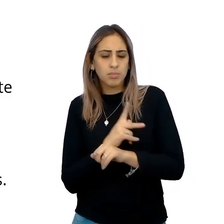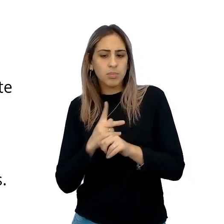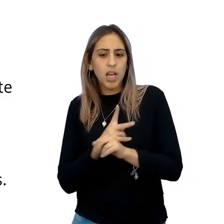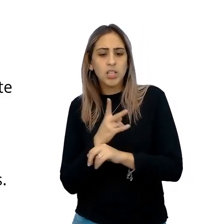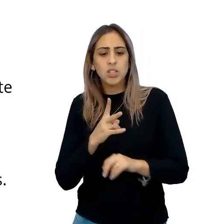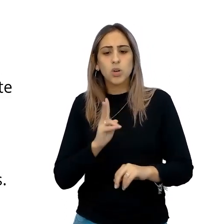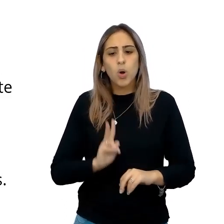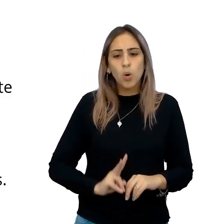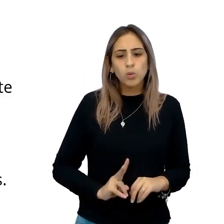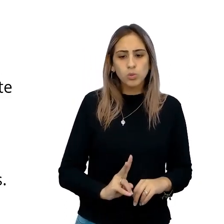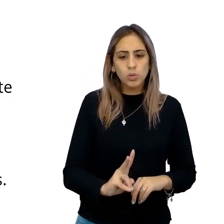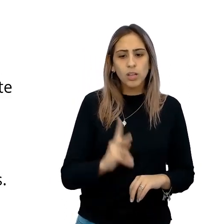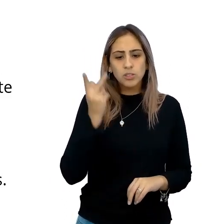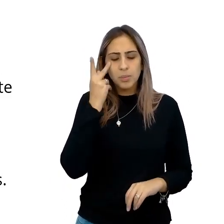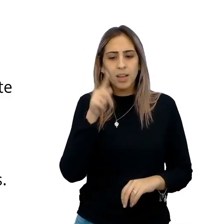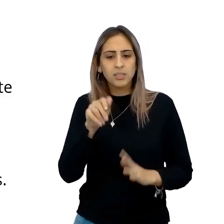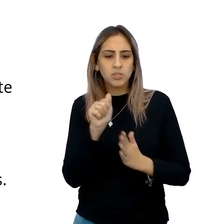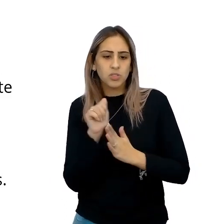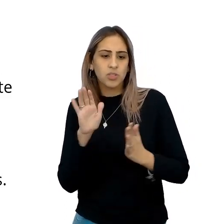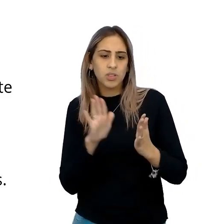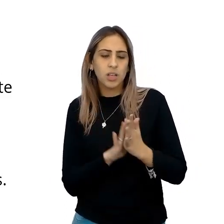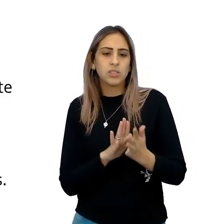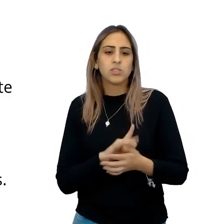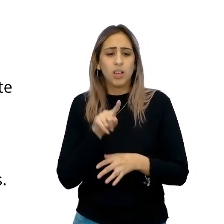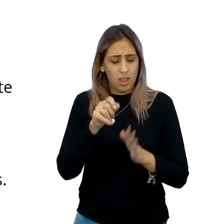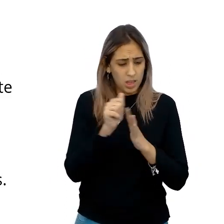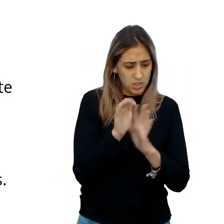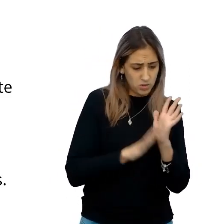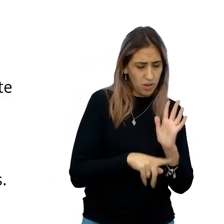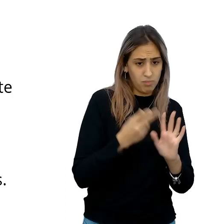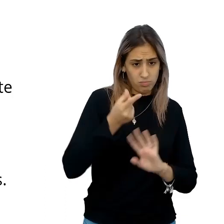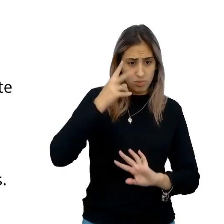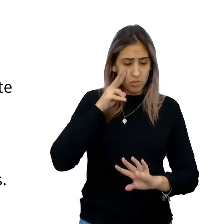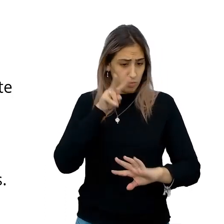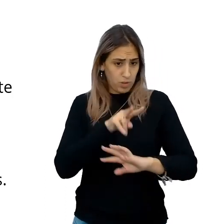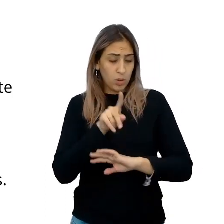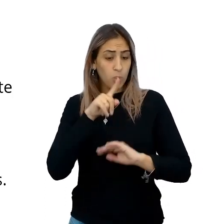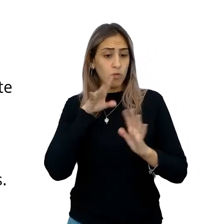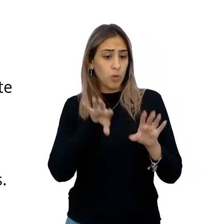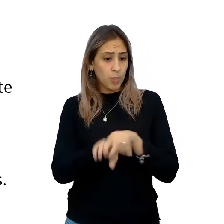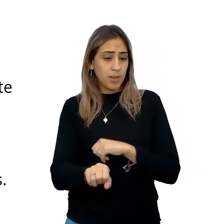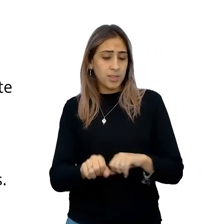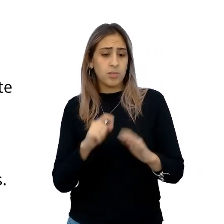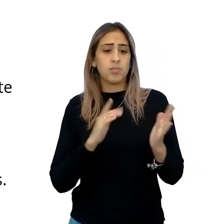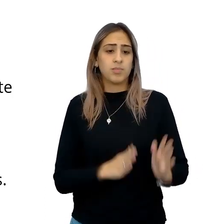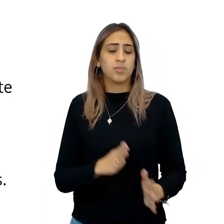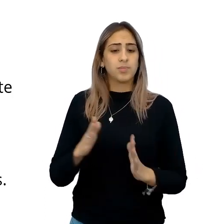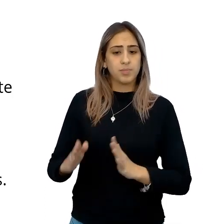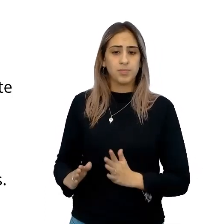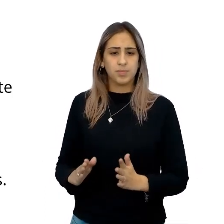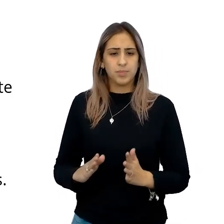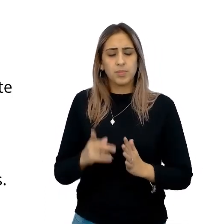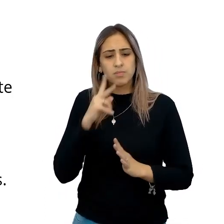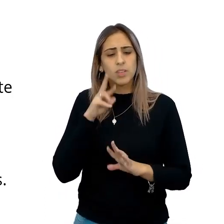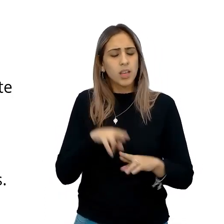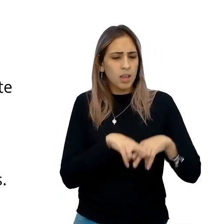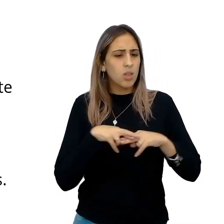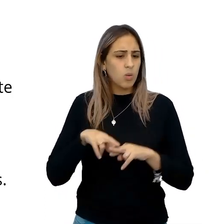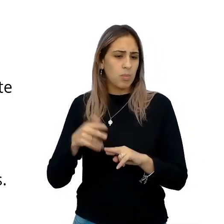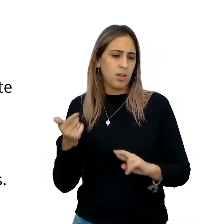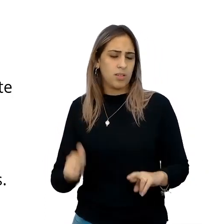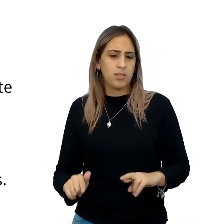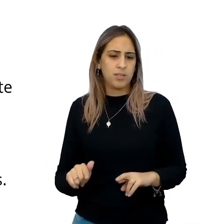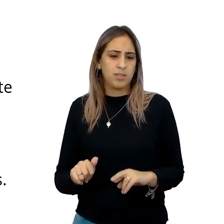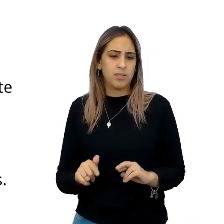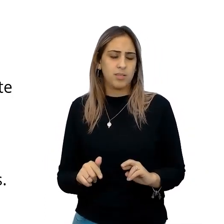uma continuidade para essas atividades. Então, aquela atividade que é prevista na formação de etapa vai ser depois retomada ou,